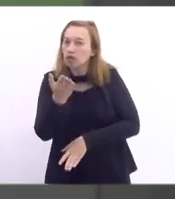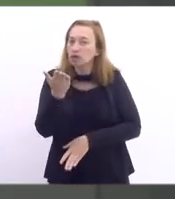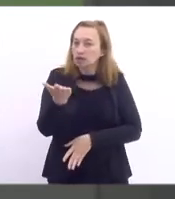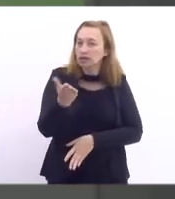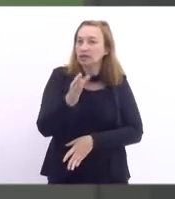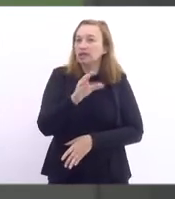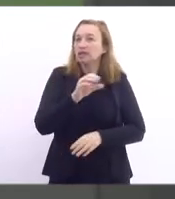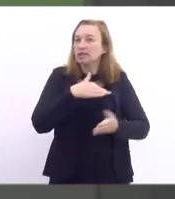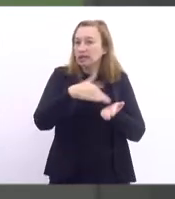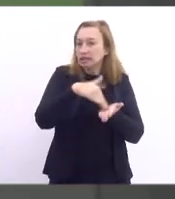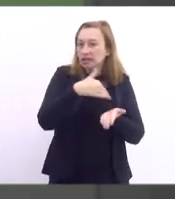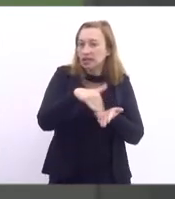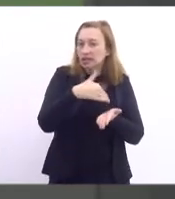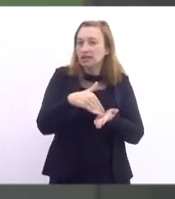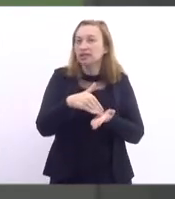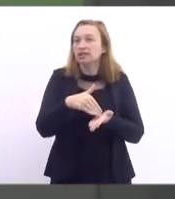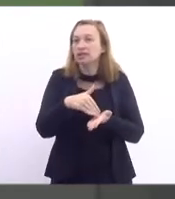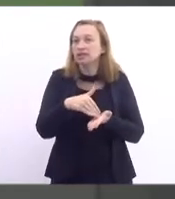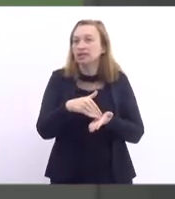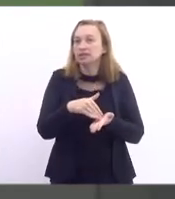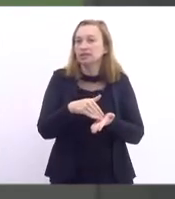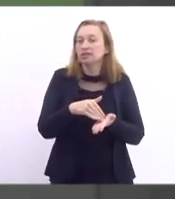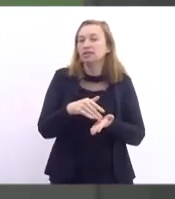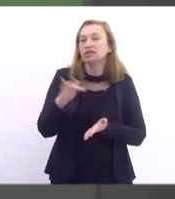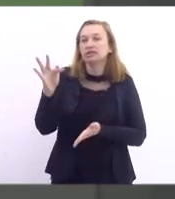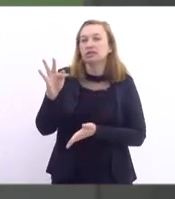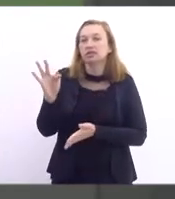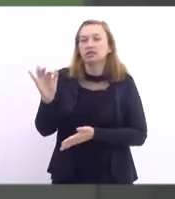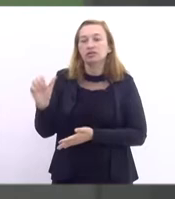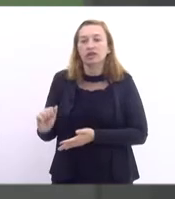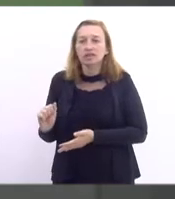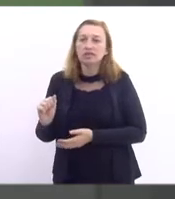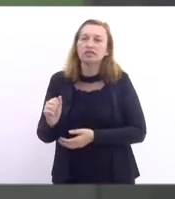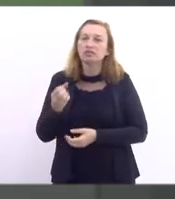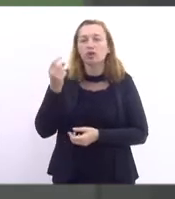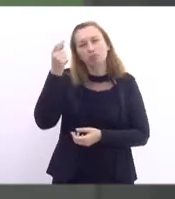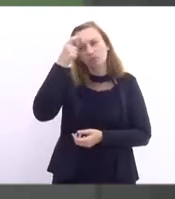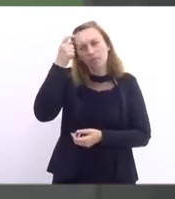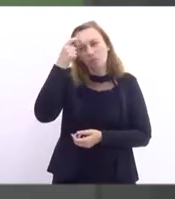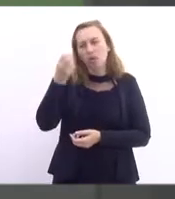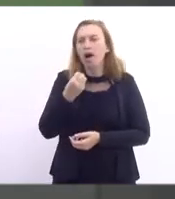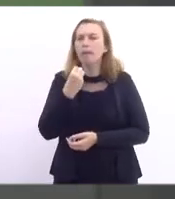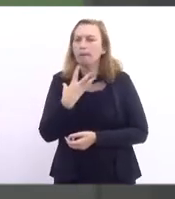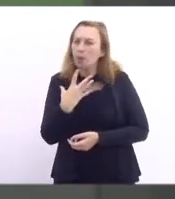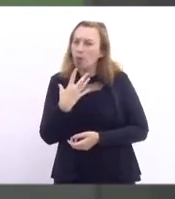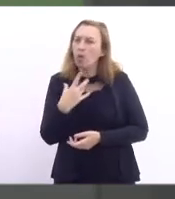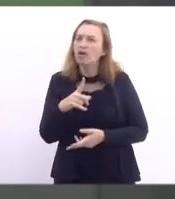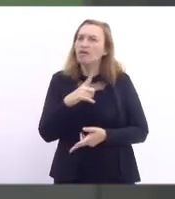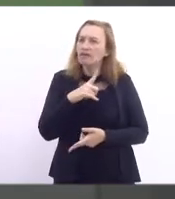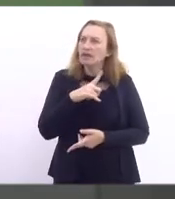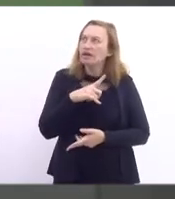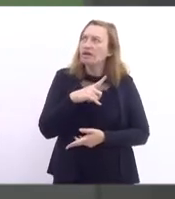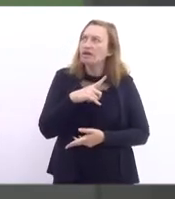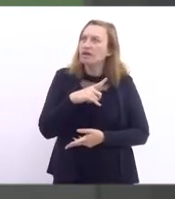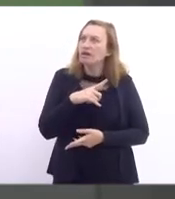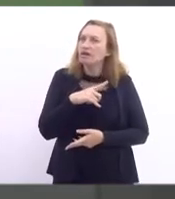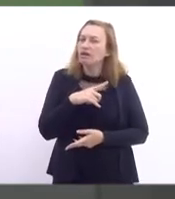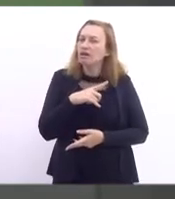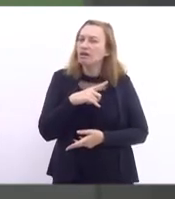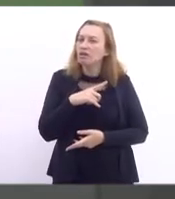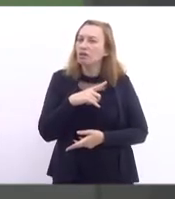secretaria de fazenda e foi uma memória uma melhora muito boa a gente tem até